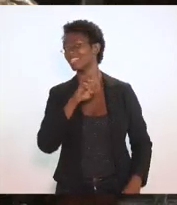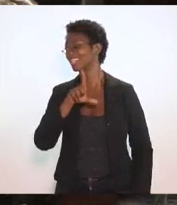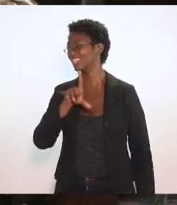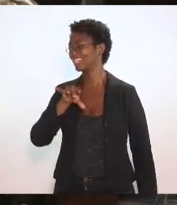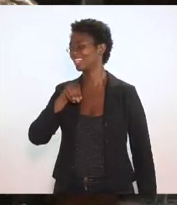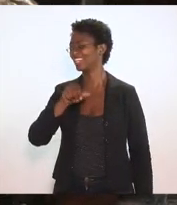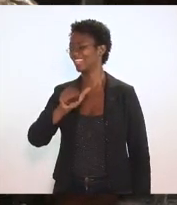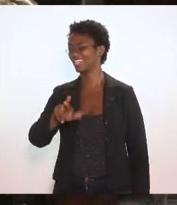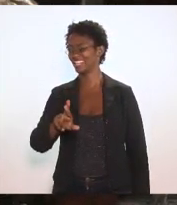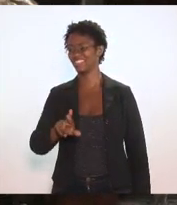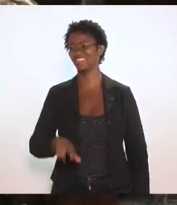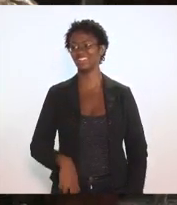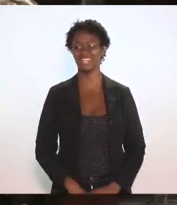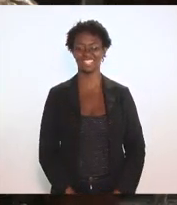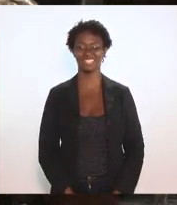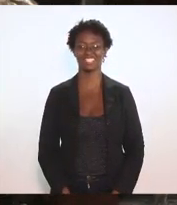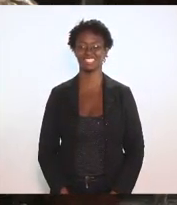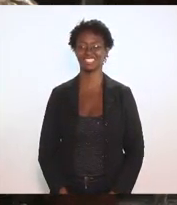do voto, deputado.